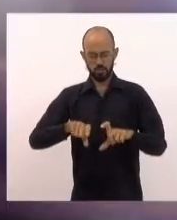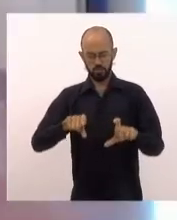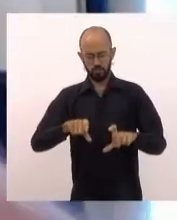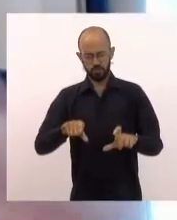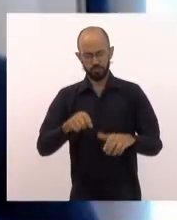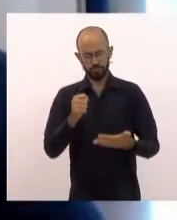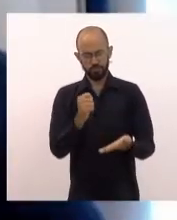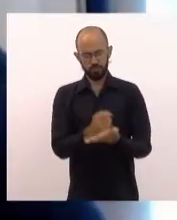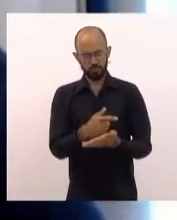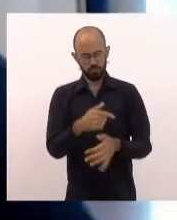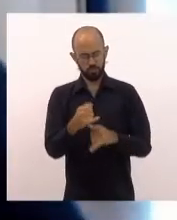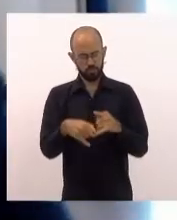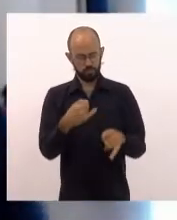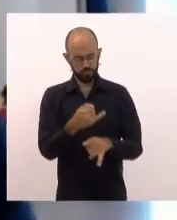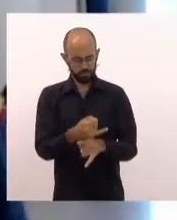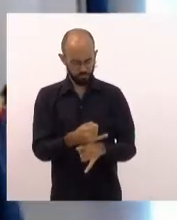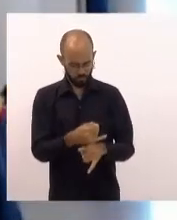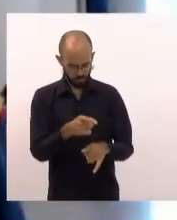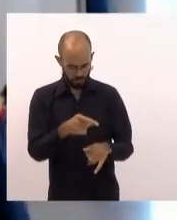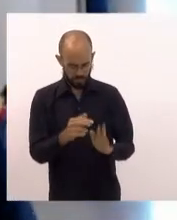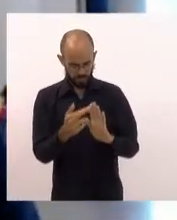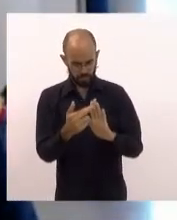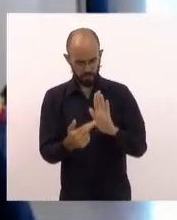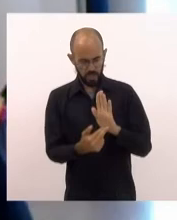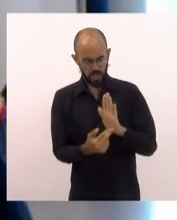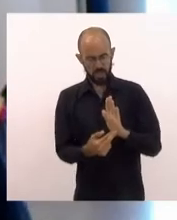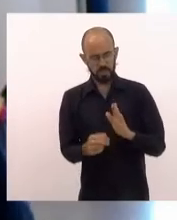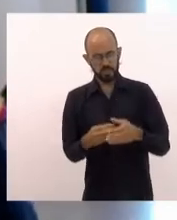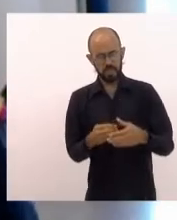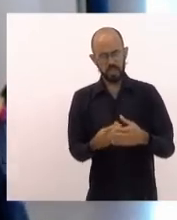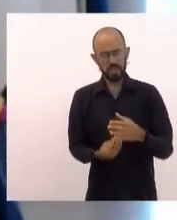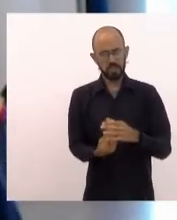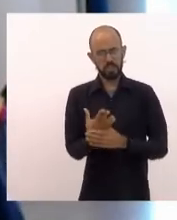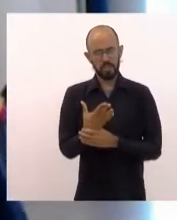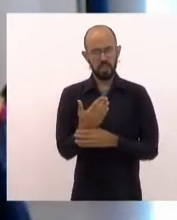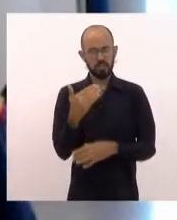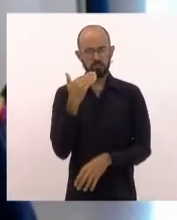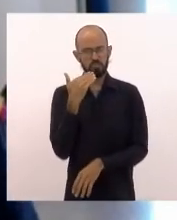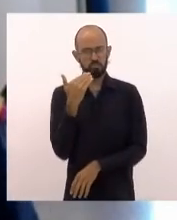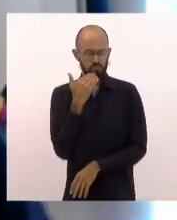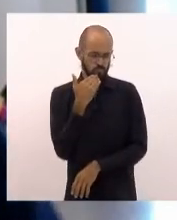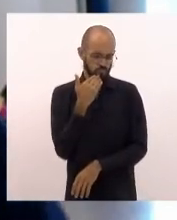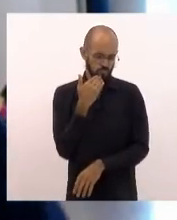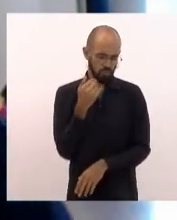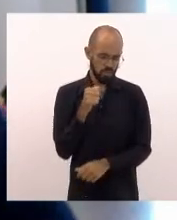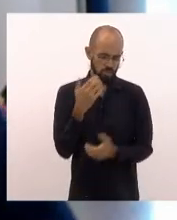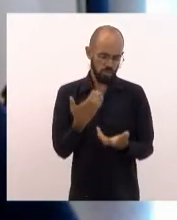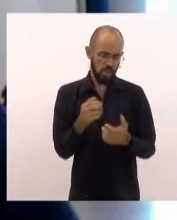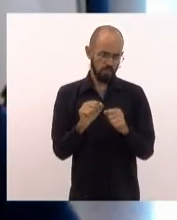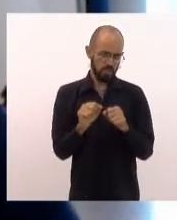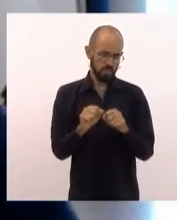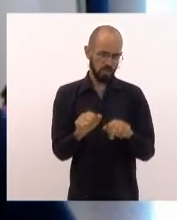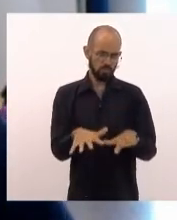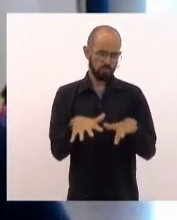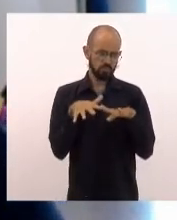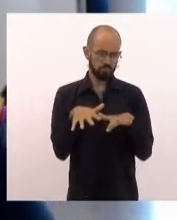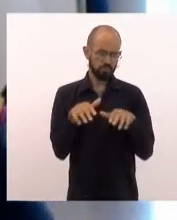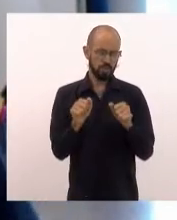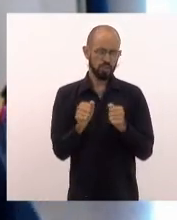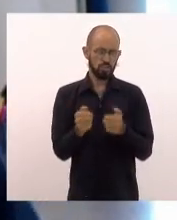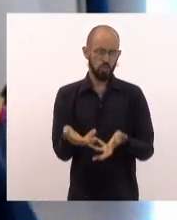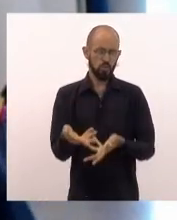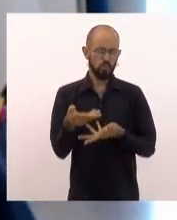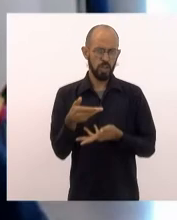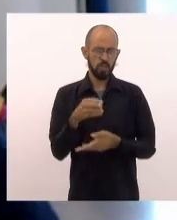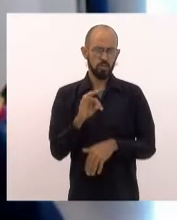esses empecilhos burocráticos estão, na verdade, criando uma distorção. A gente quer fazer uma audiência pública para chamar Tribunal de Contas, para chamar Regime de